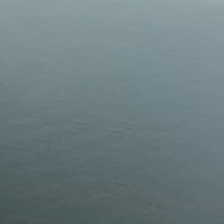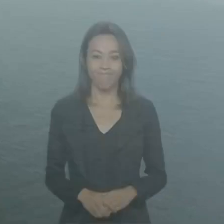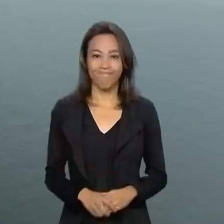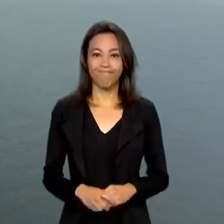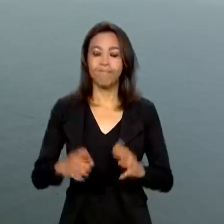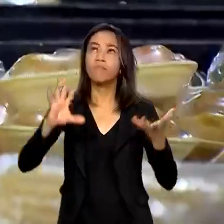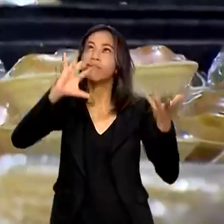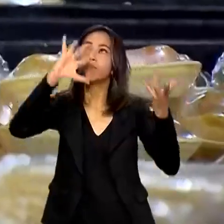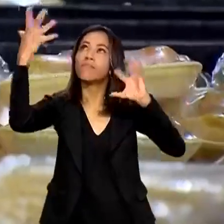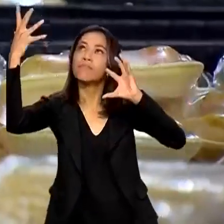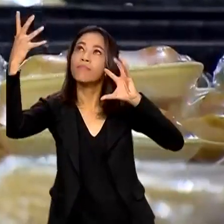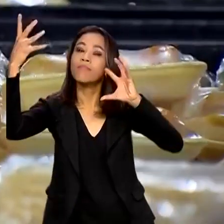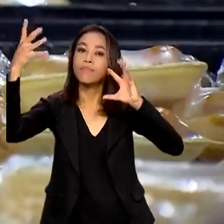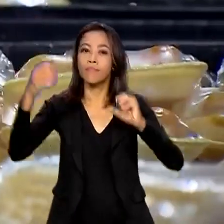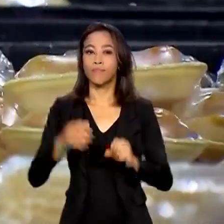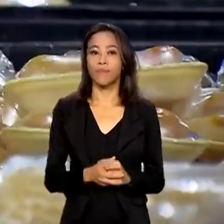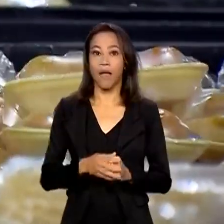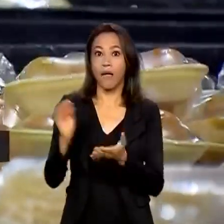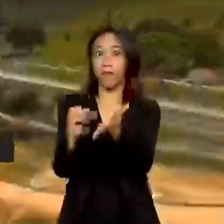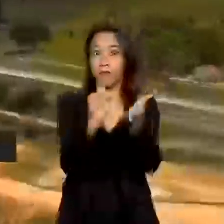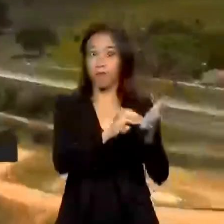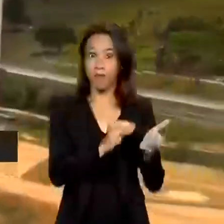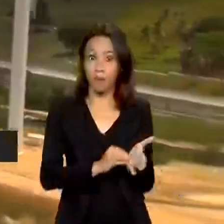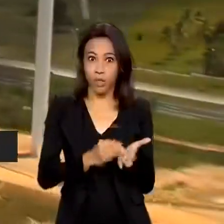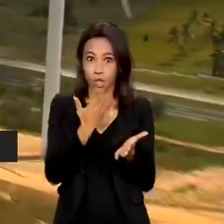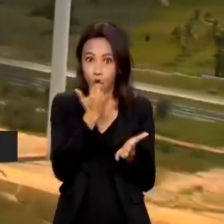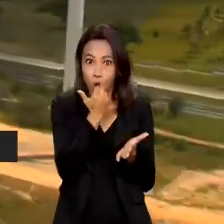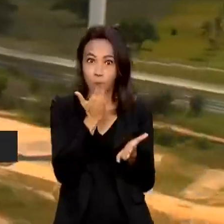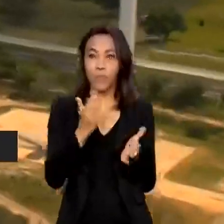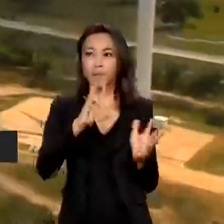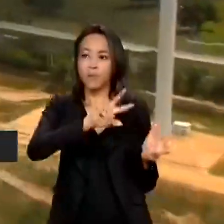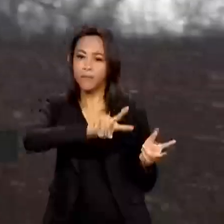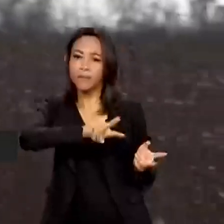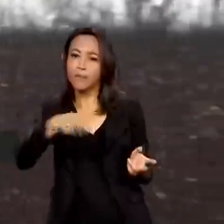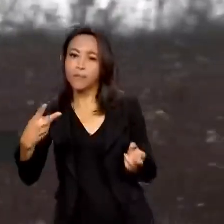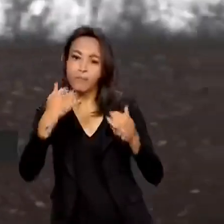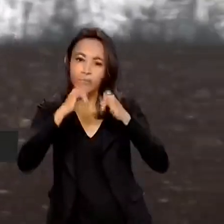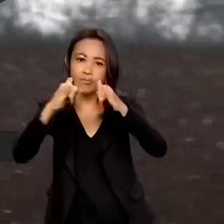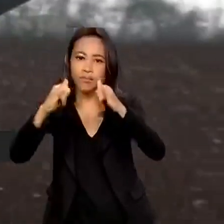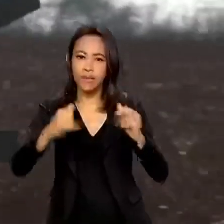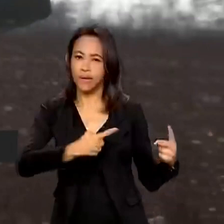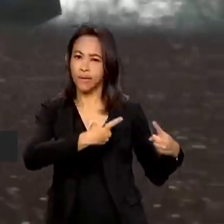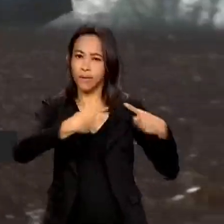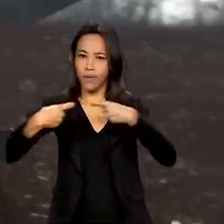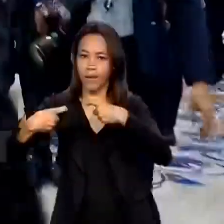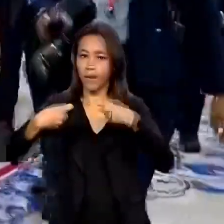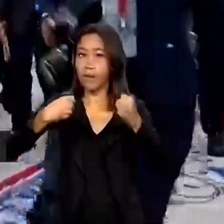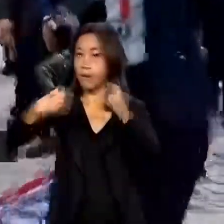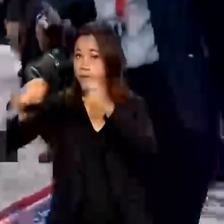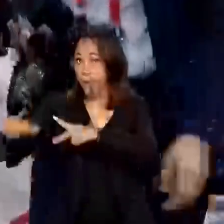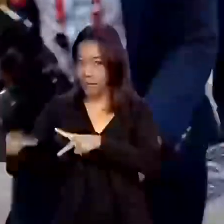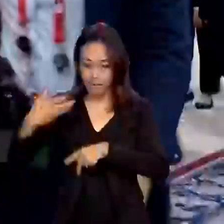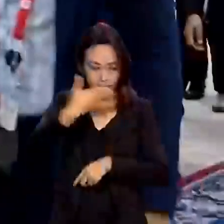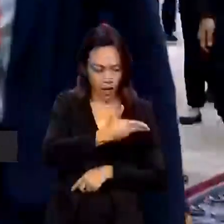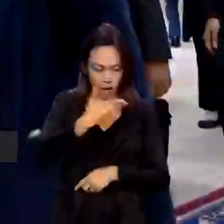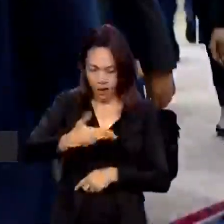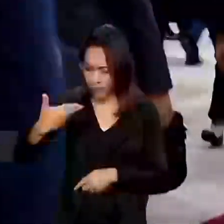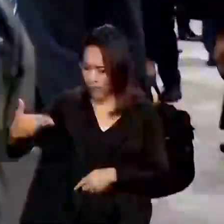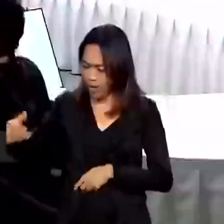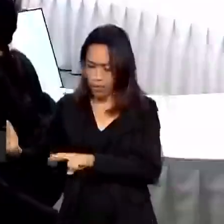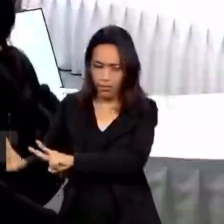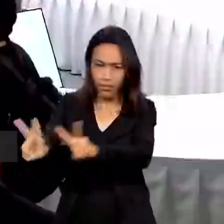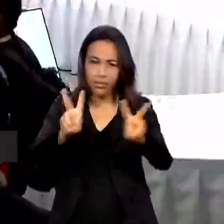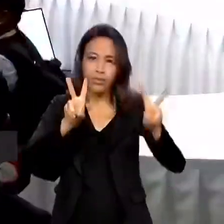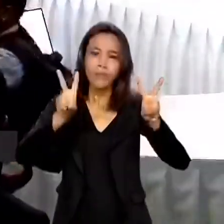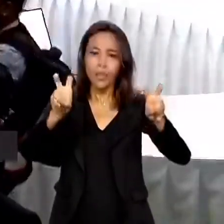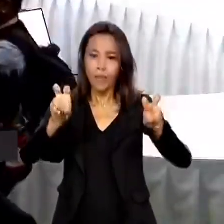Mudança do clima, risco de faltar comida, transição energética, guerra e paz. Foram muitos os temas tratados